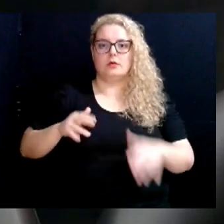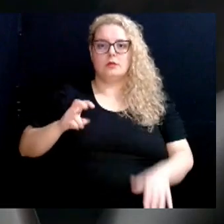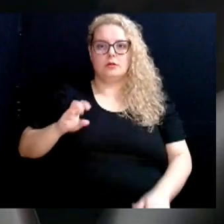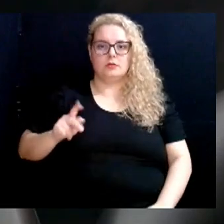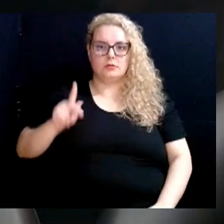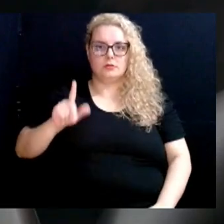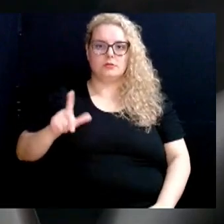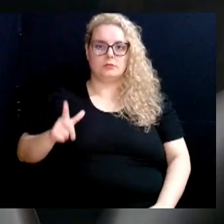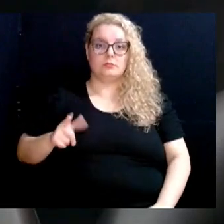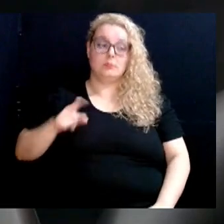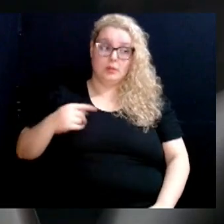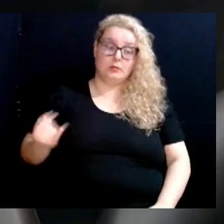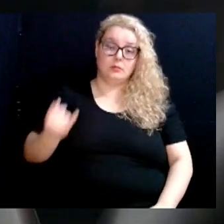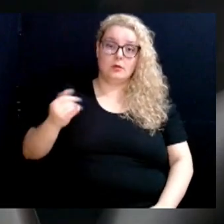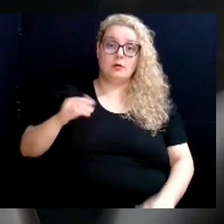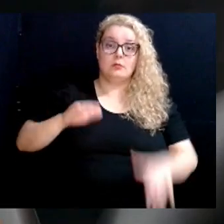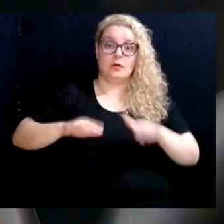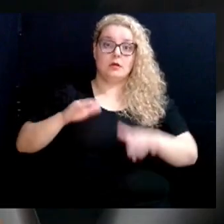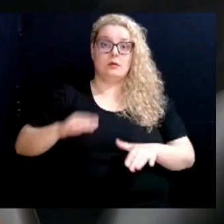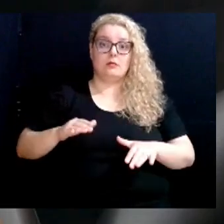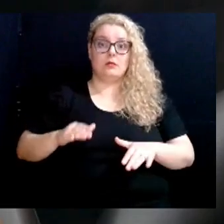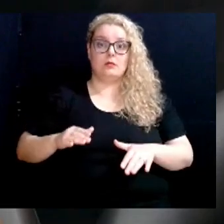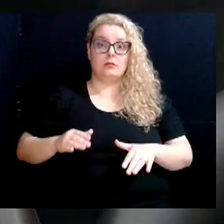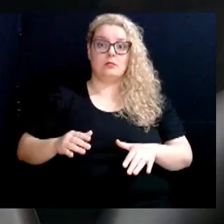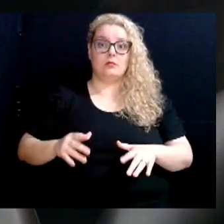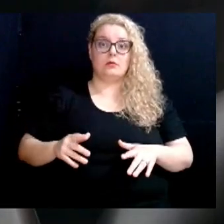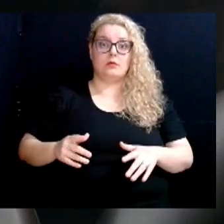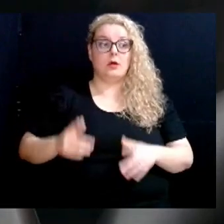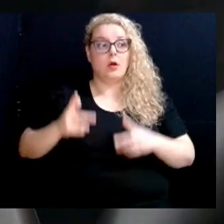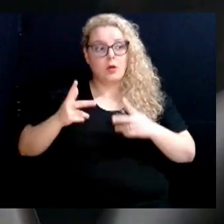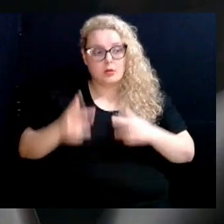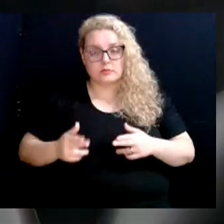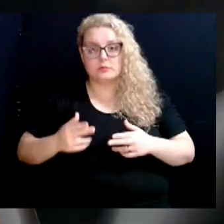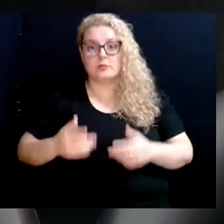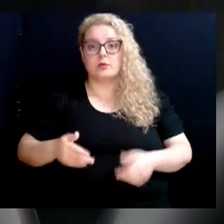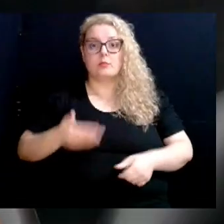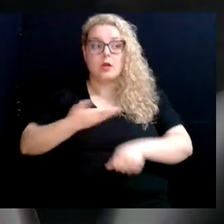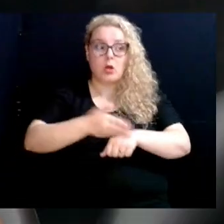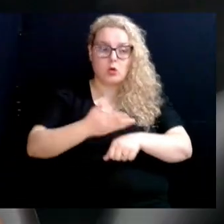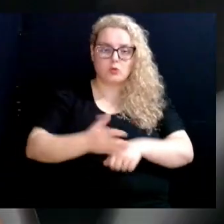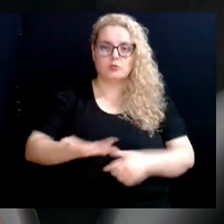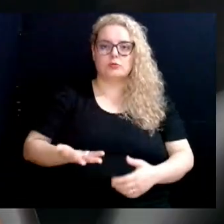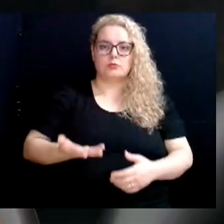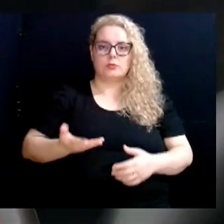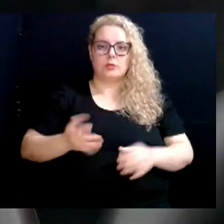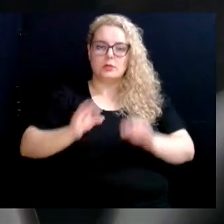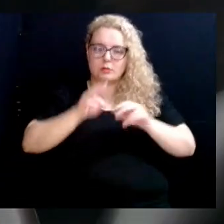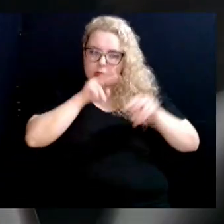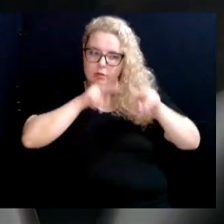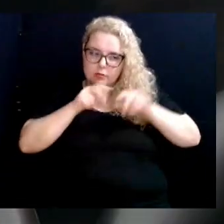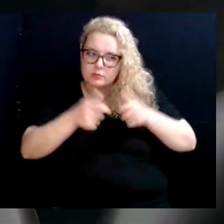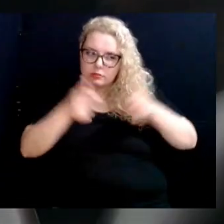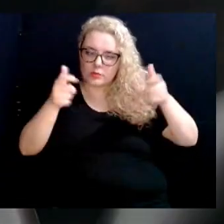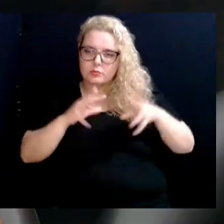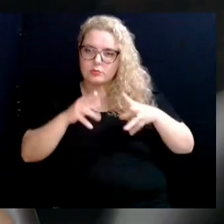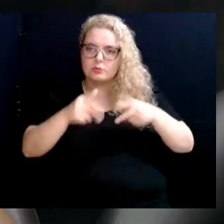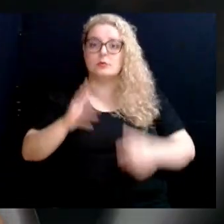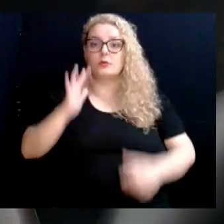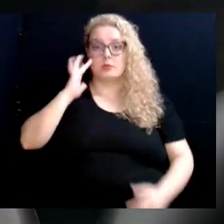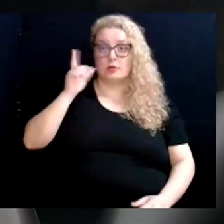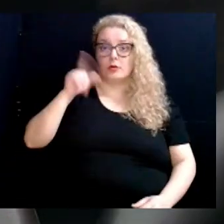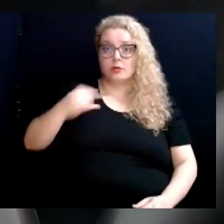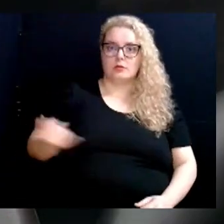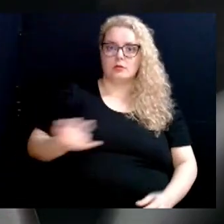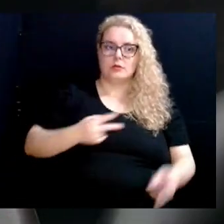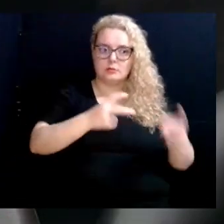carga é importante, mas às vezes fazer com a mesma carga também é importante. Tudo vai de uma avaliação mais macro da situação, né? Sim. Eu acho que isso é importante ter esse